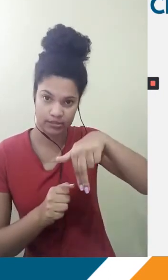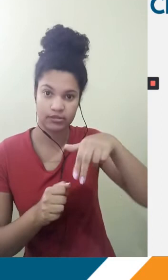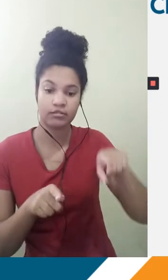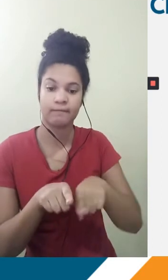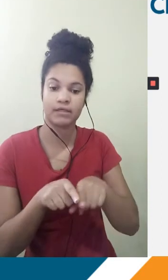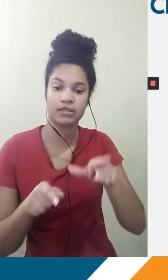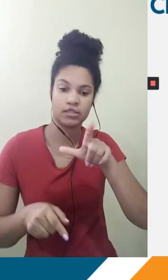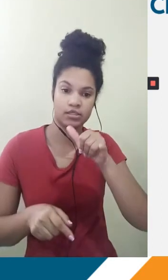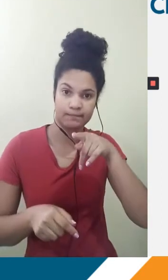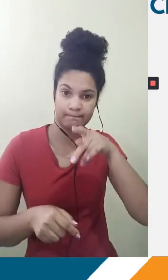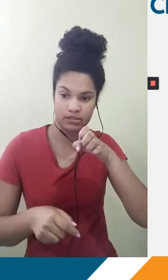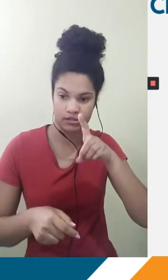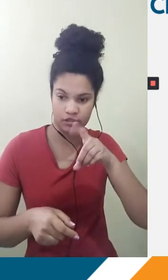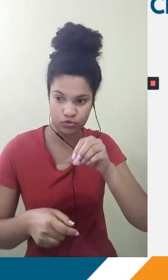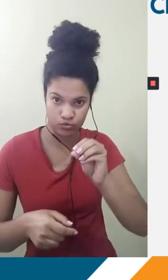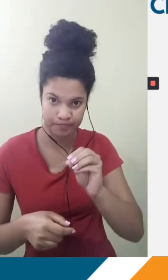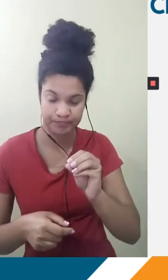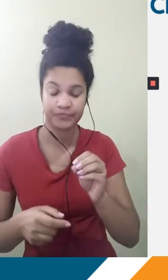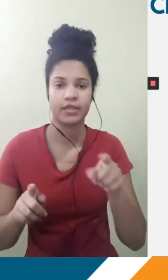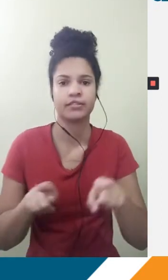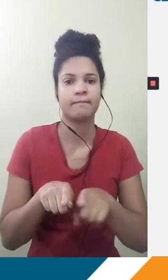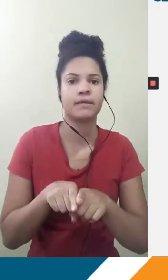repetindo, e também o colesterol.